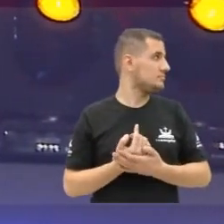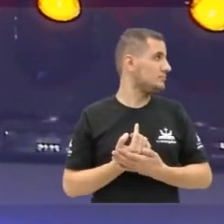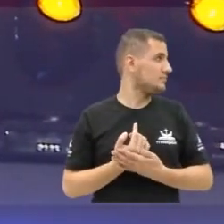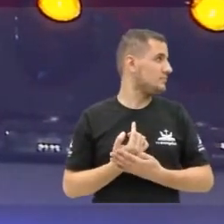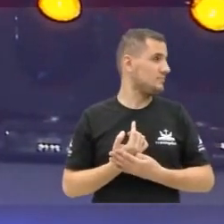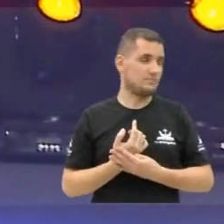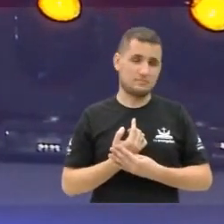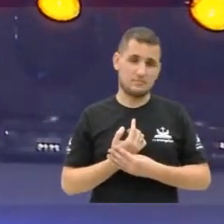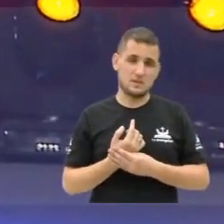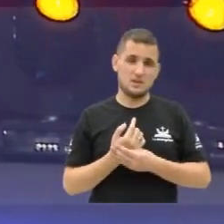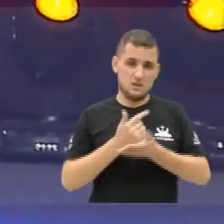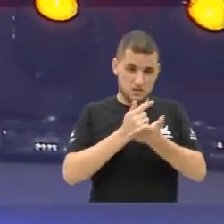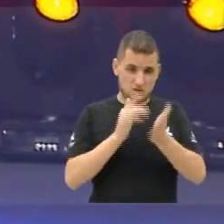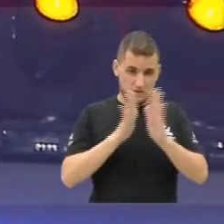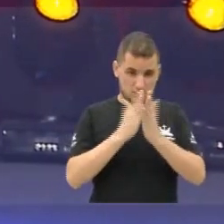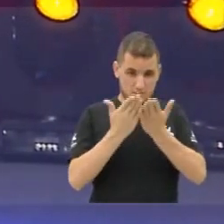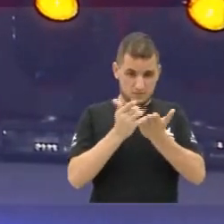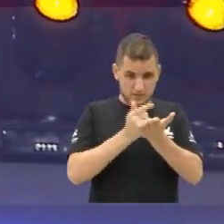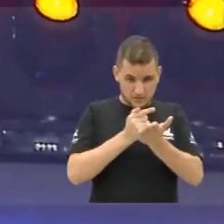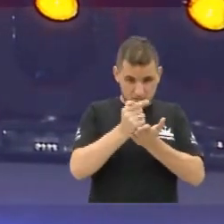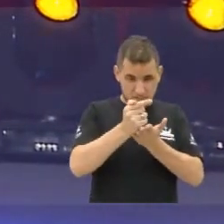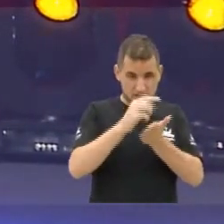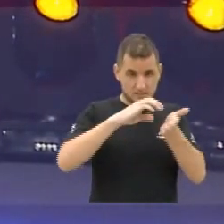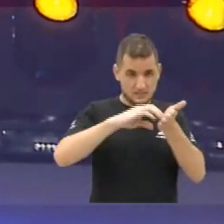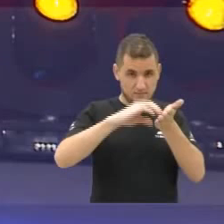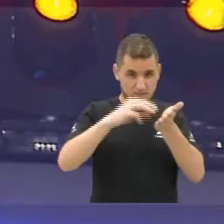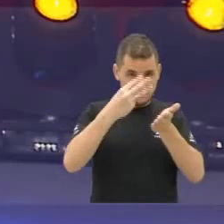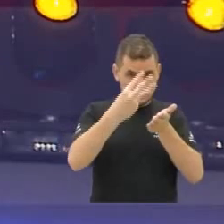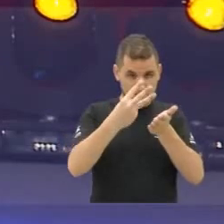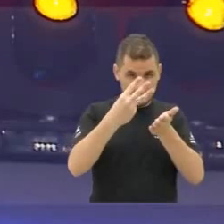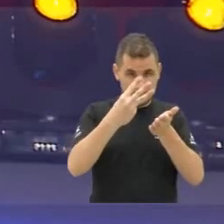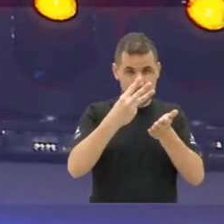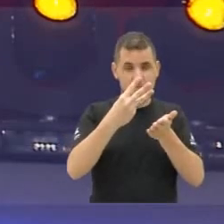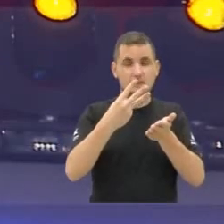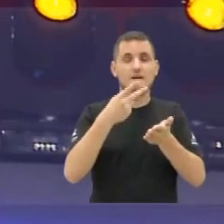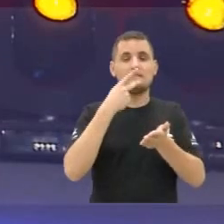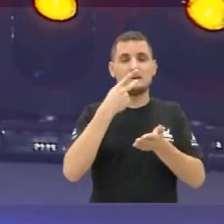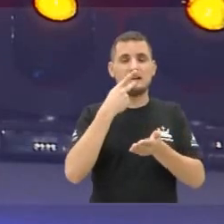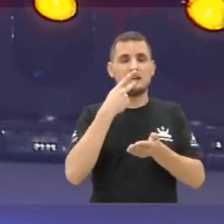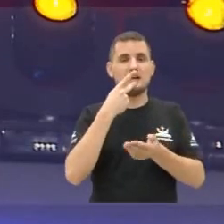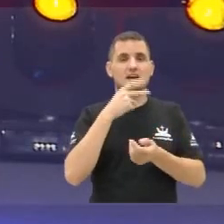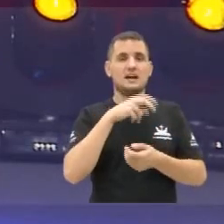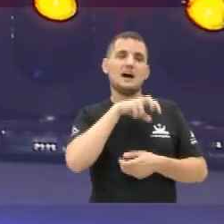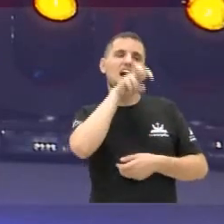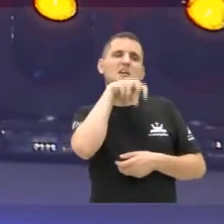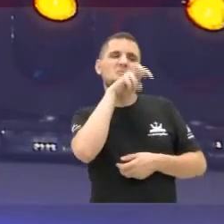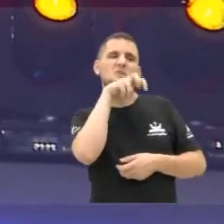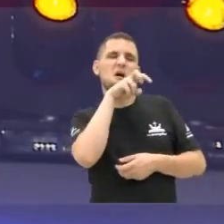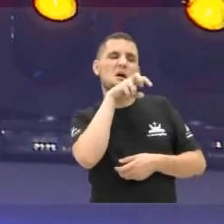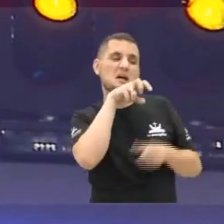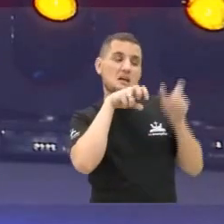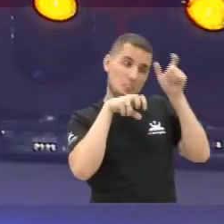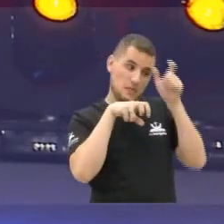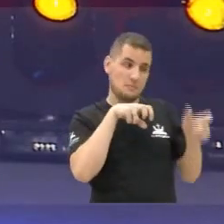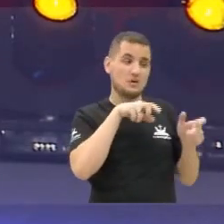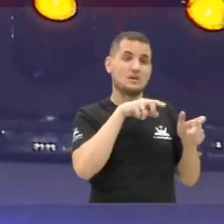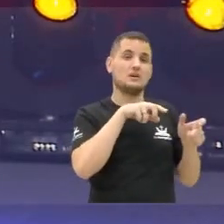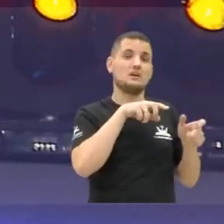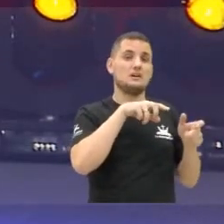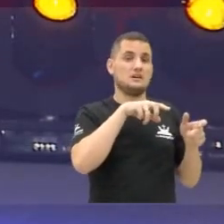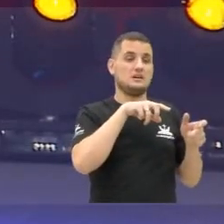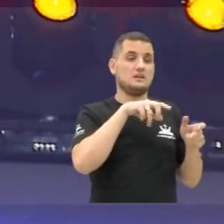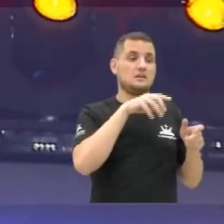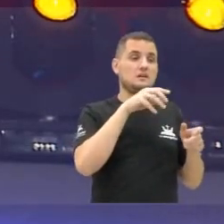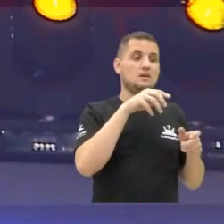Gênesis capítulo 3, versículo 4 a 5: não morrereis, diz a serpente maldita, mas Deus sabe que no dia que